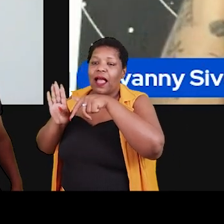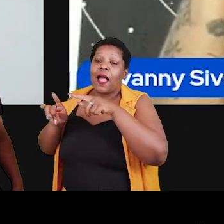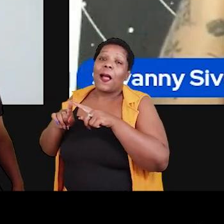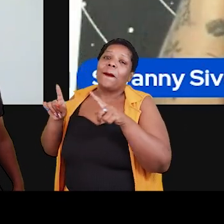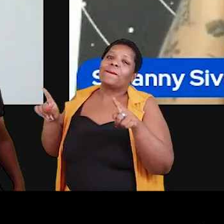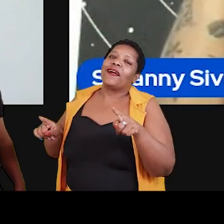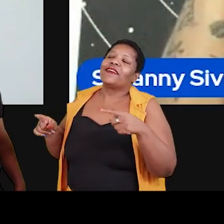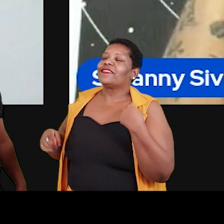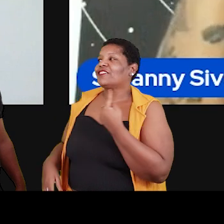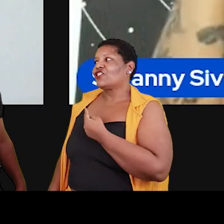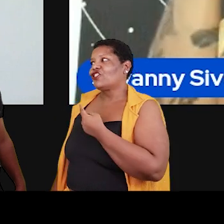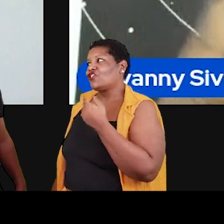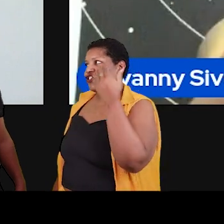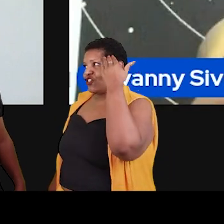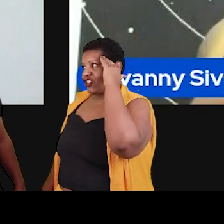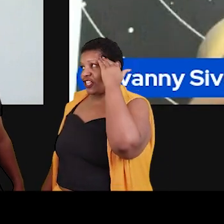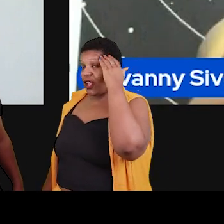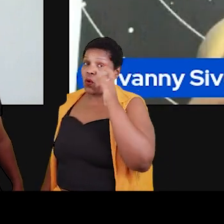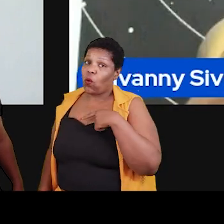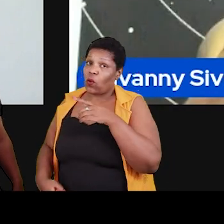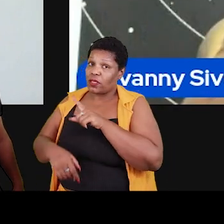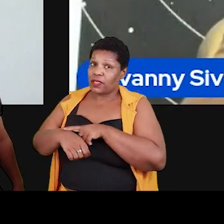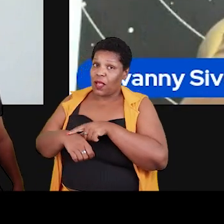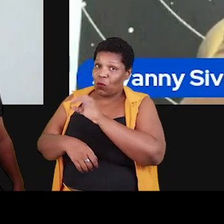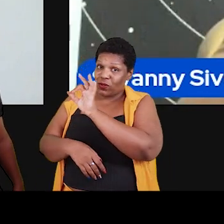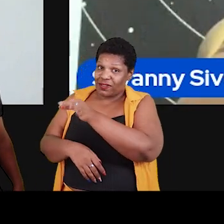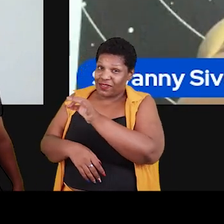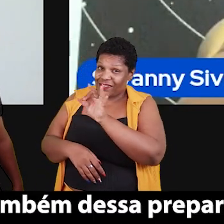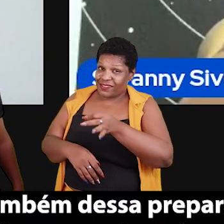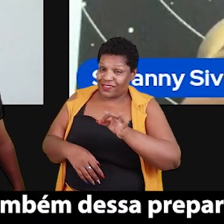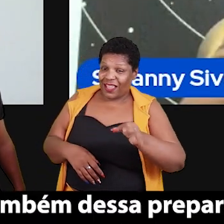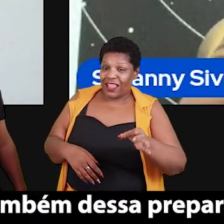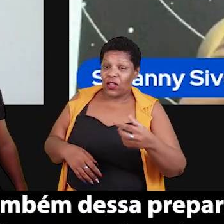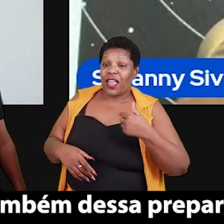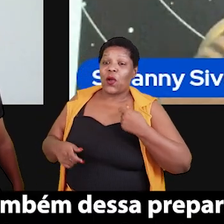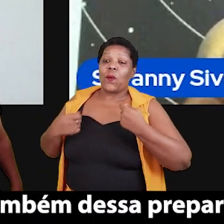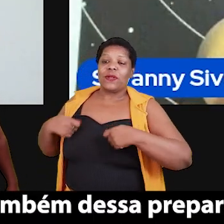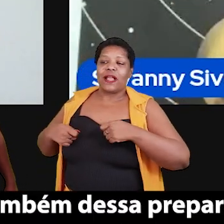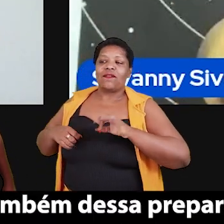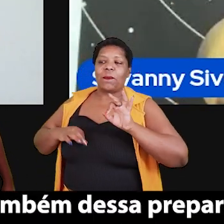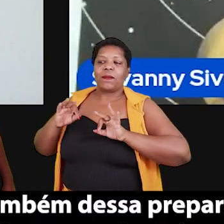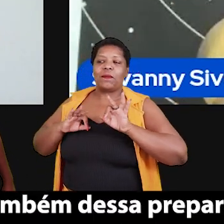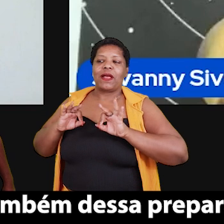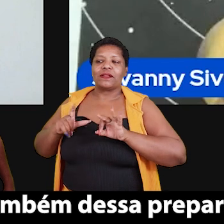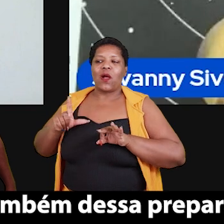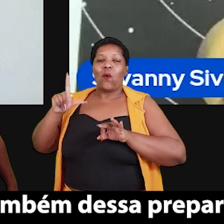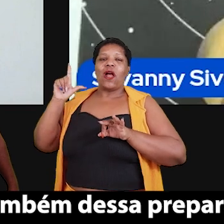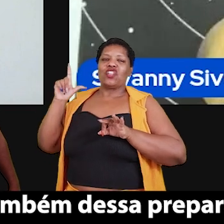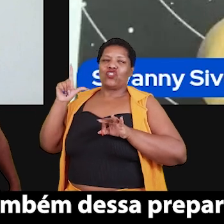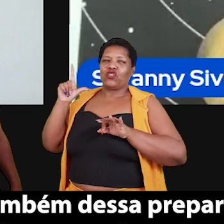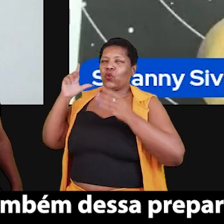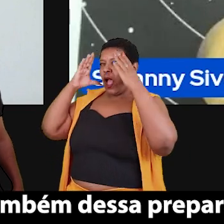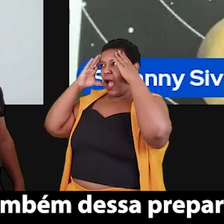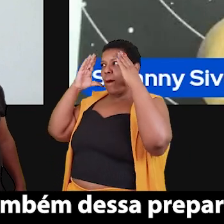Mas a gente também tem que entender que tudo tem o tempo certo. Tudo tem. Eu precisava também dessa